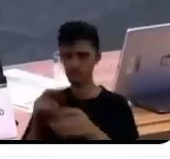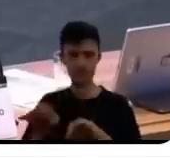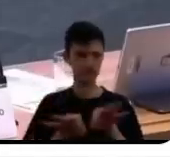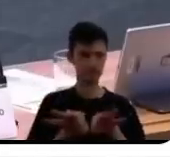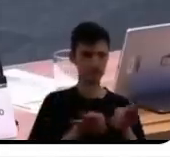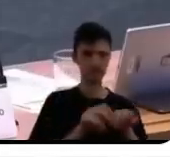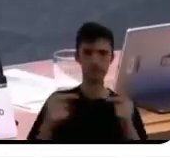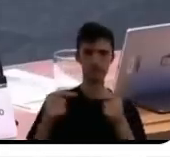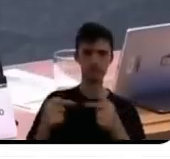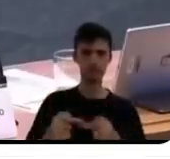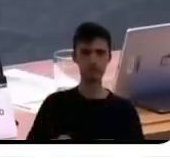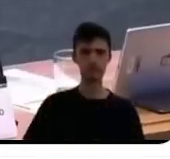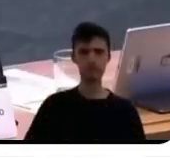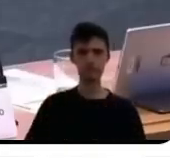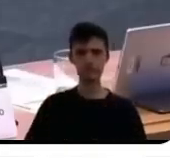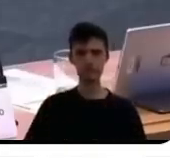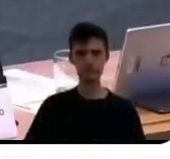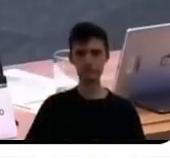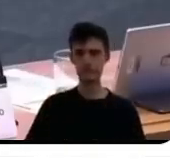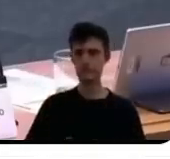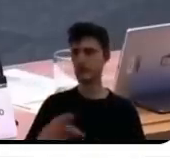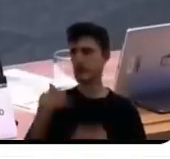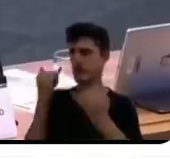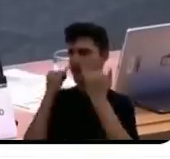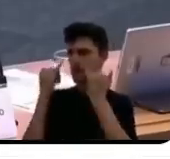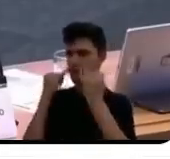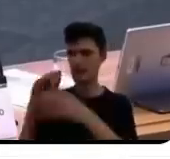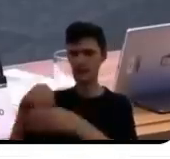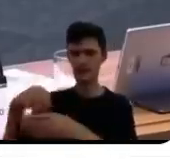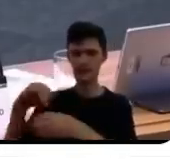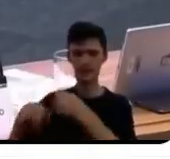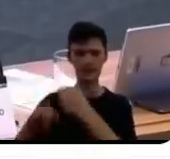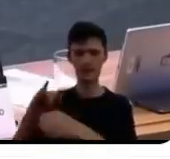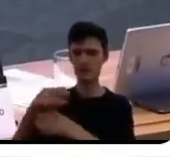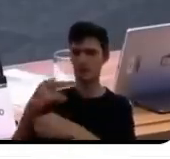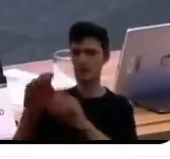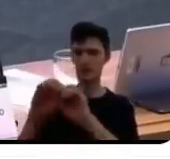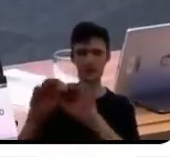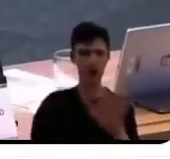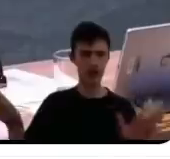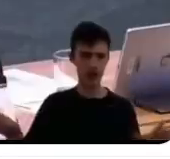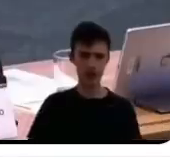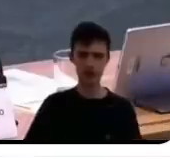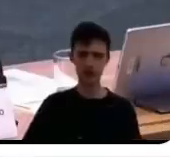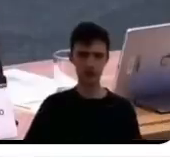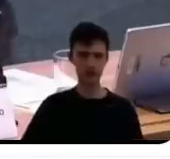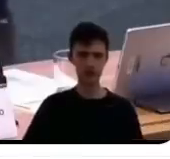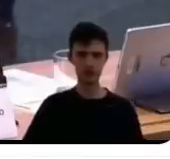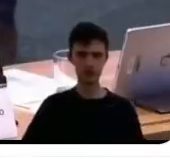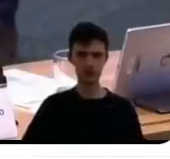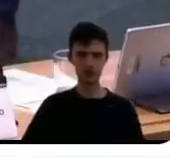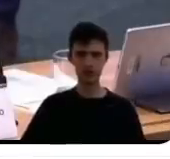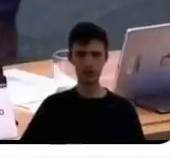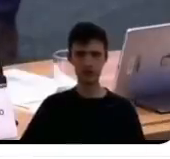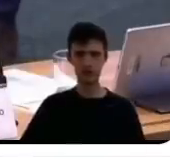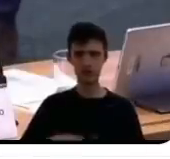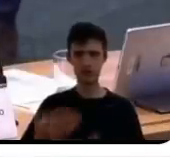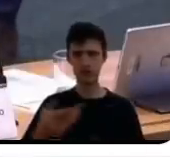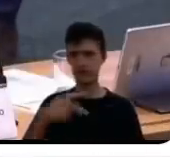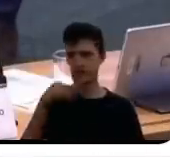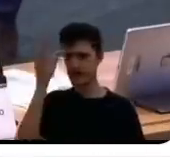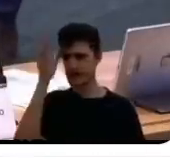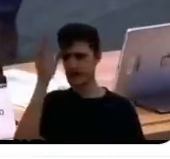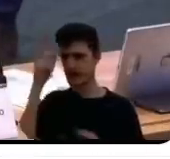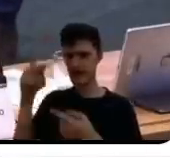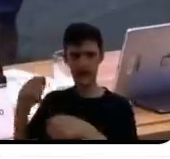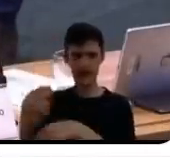que tinham na internet elas eram escancaradas General até as tias de zap até